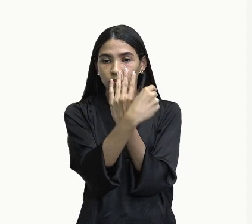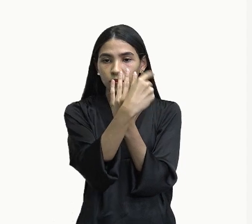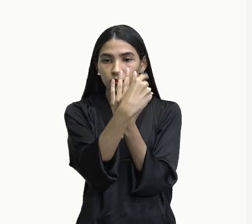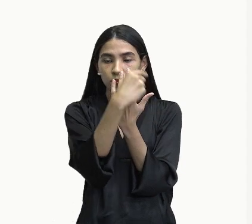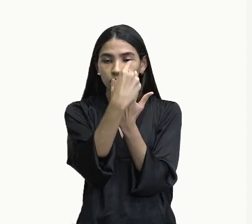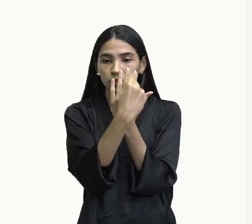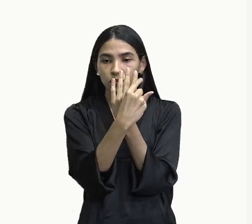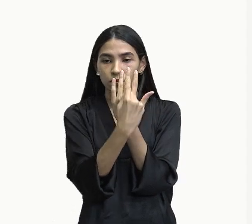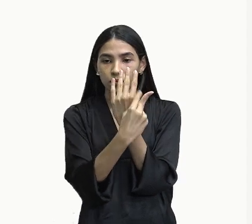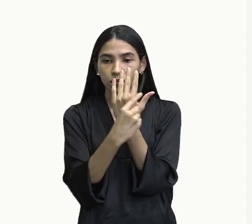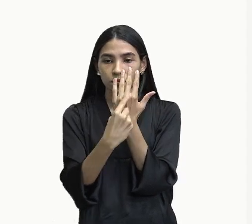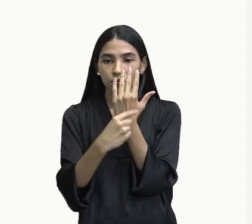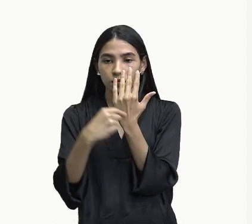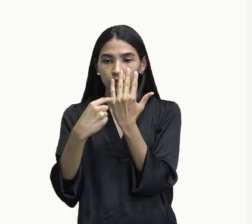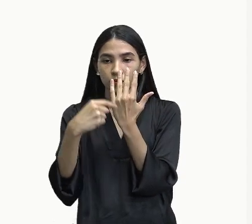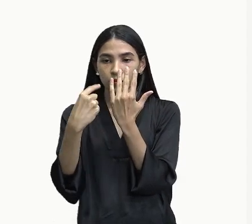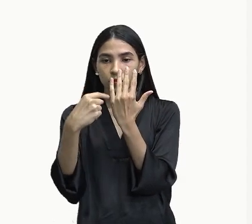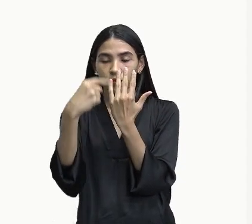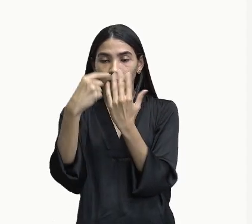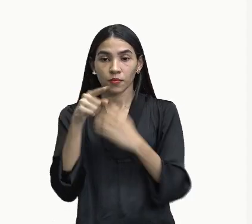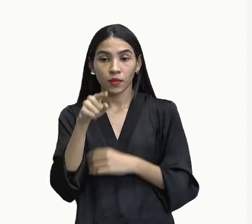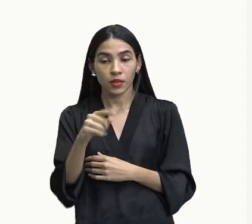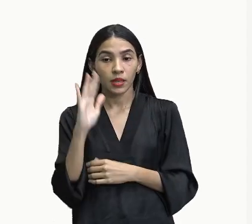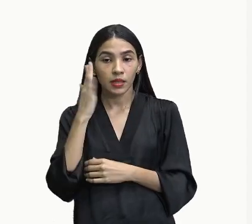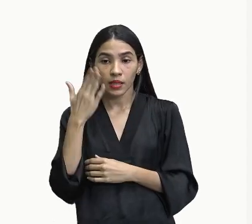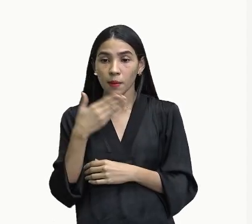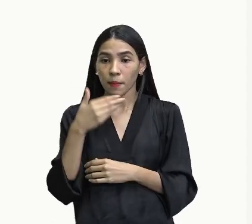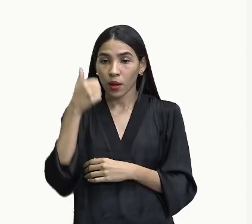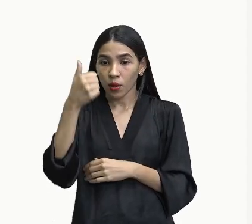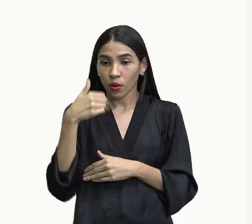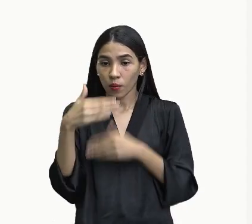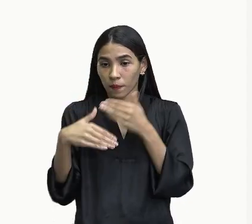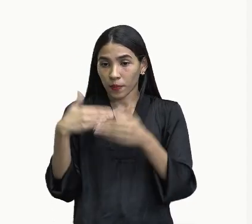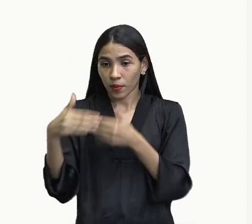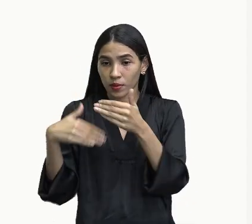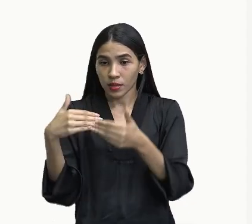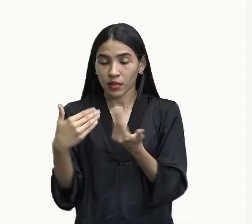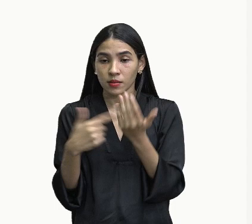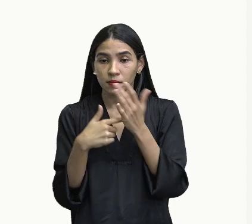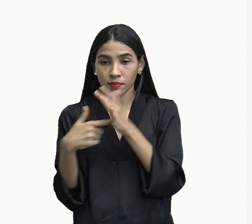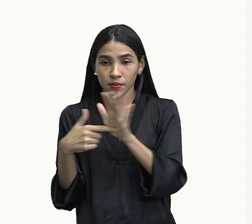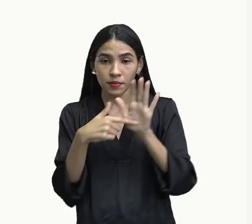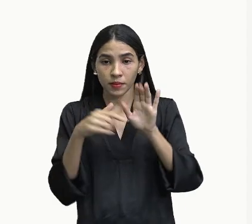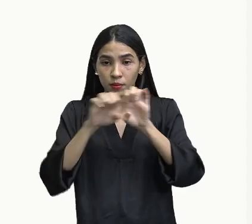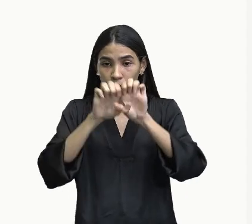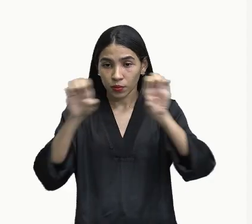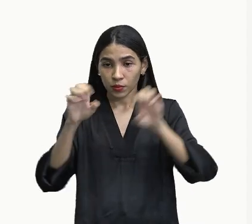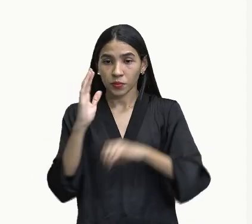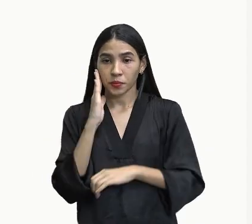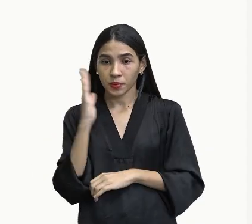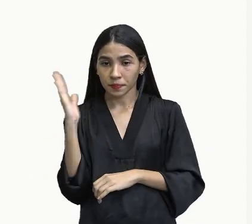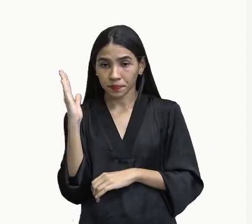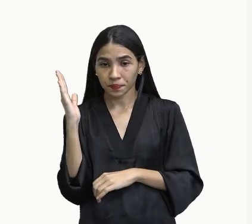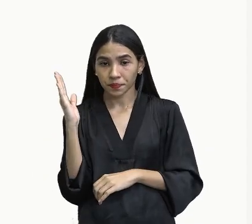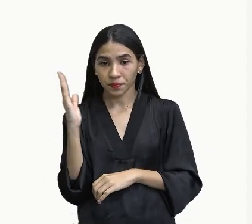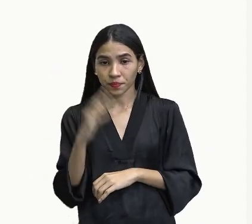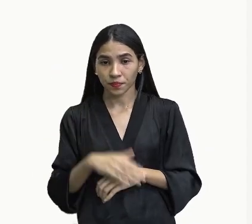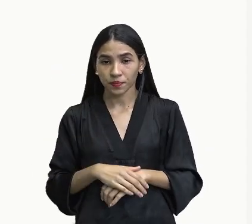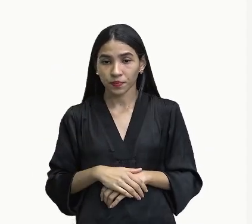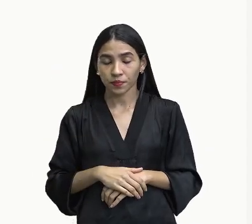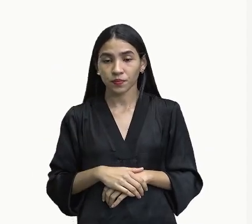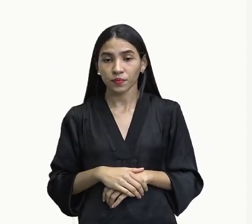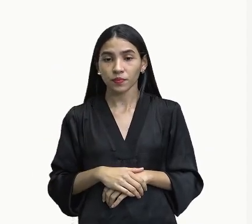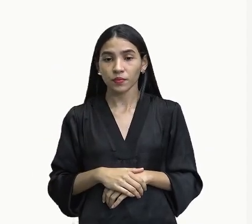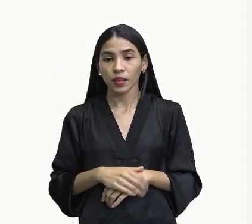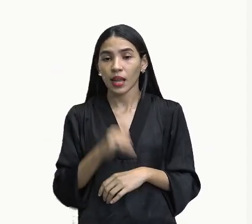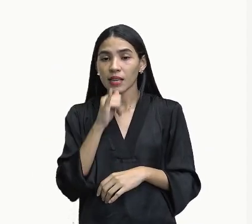E para vocês entenderem um pouquinho o processo que está sendo apresentado aqui nesse esquema didático, pelo fato deles serem